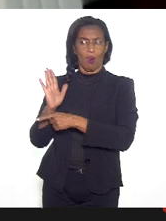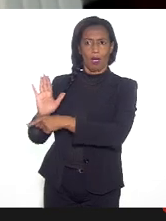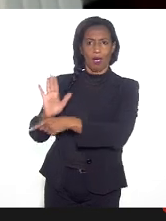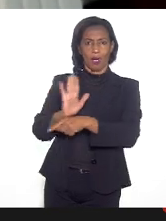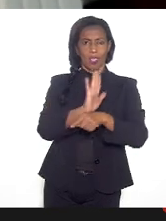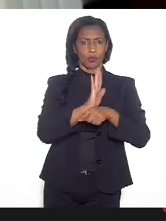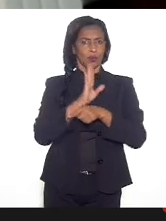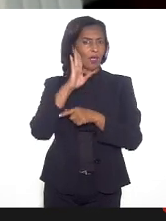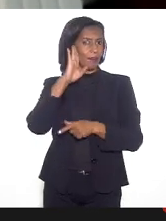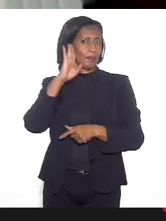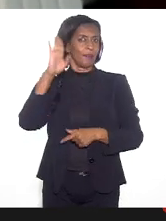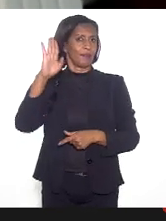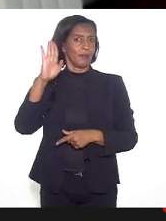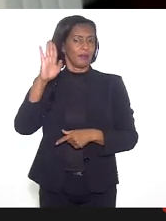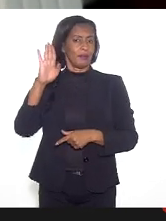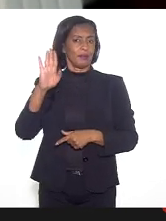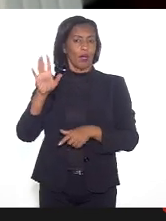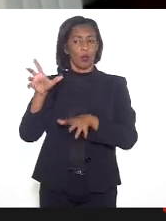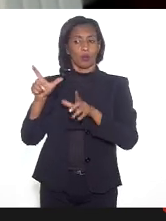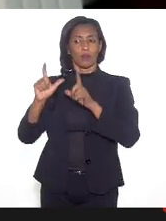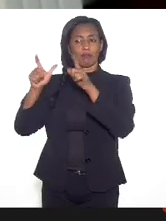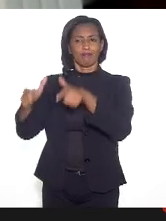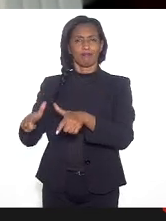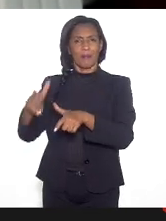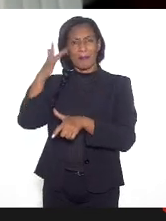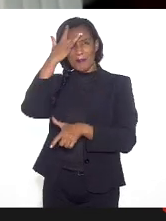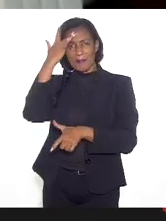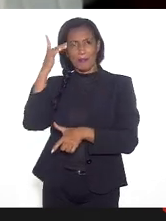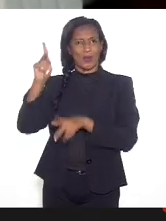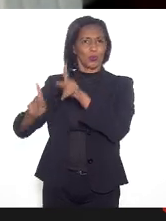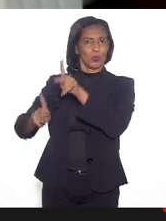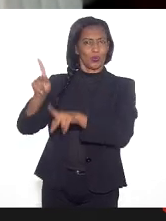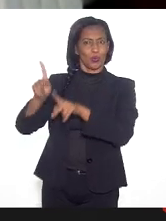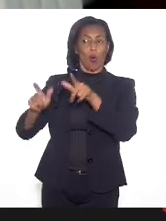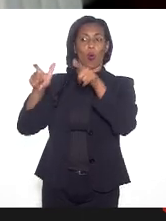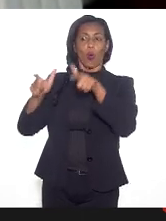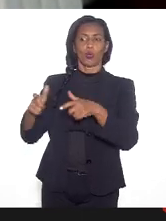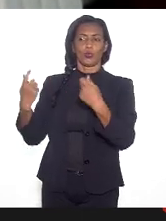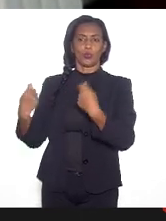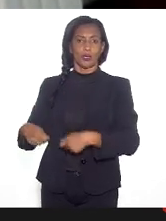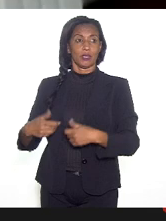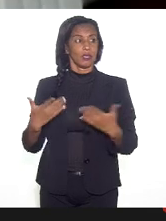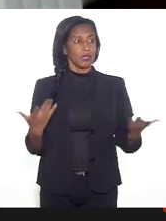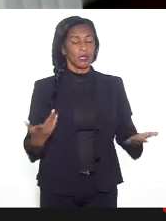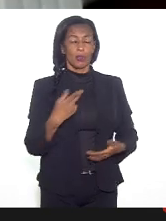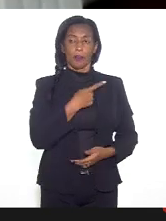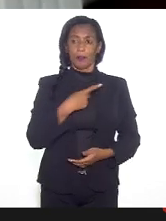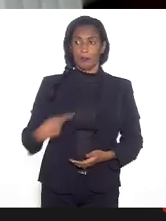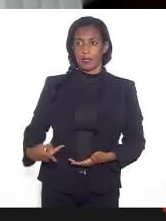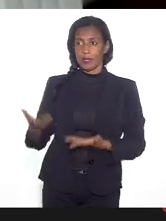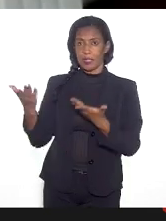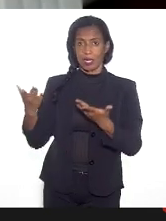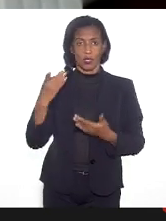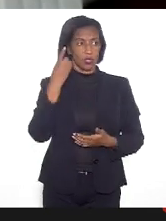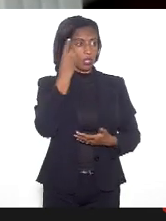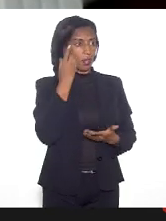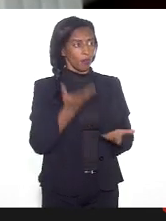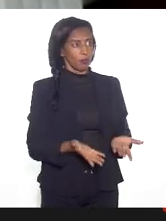do Estado, especialmente nessa área de pessoal. Então, em síntese, presidente, deputado, excelentíssimos deputados,